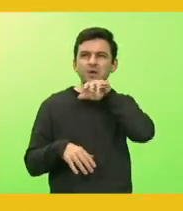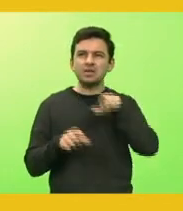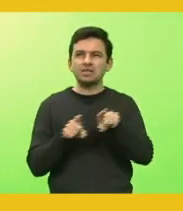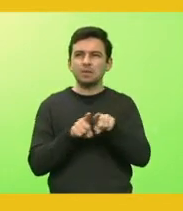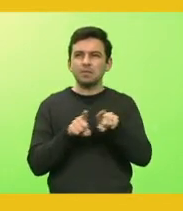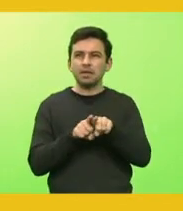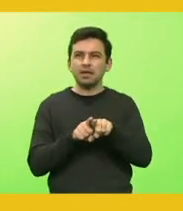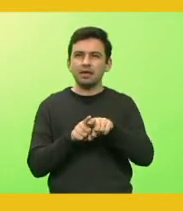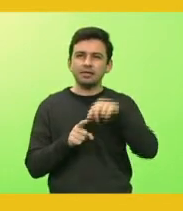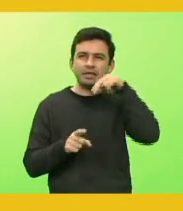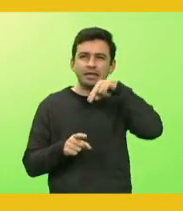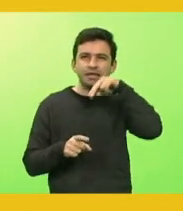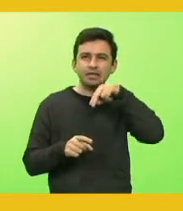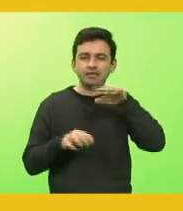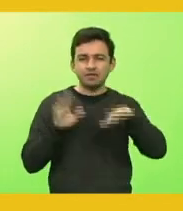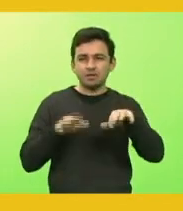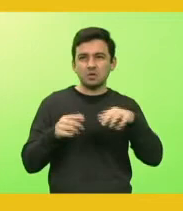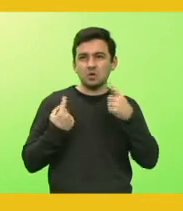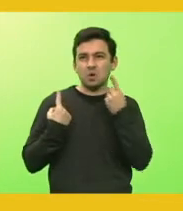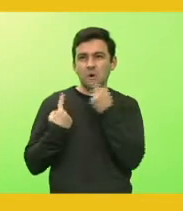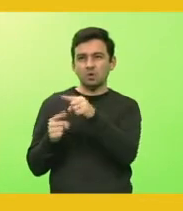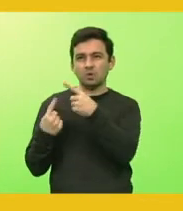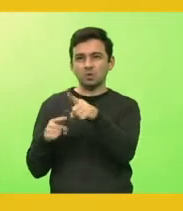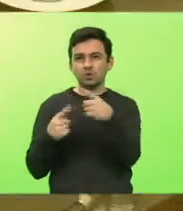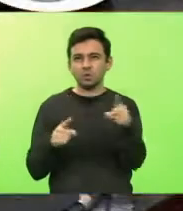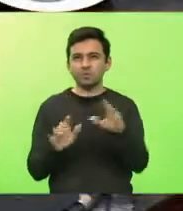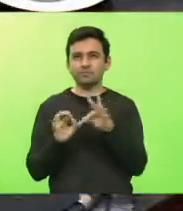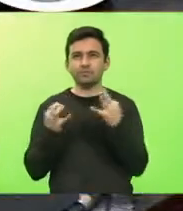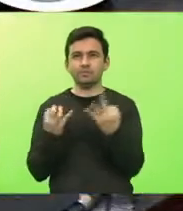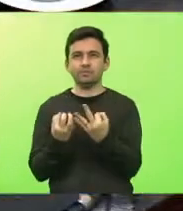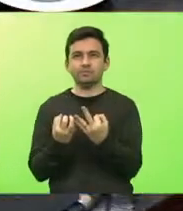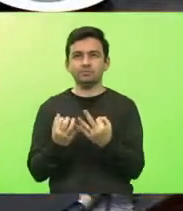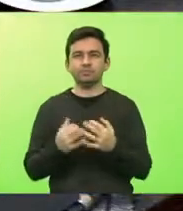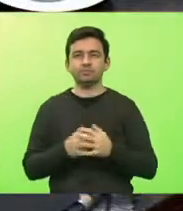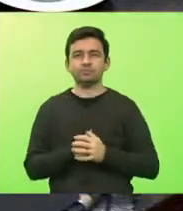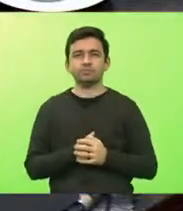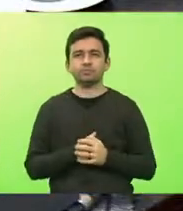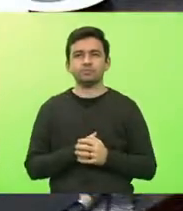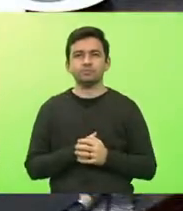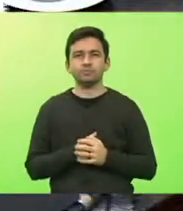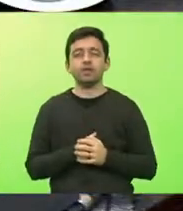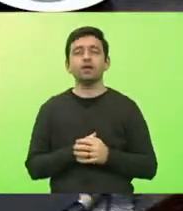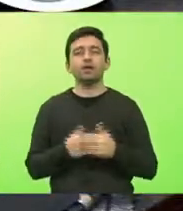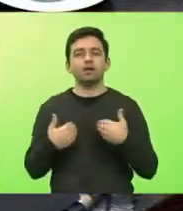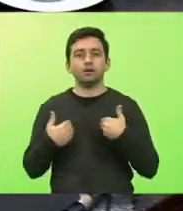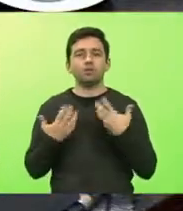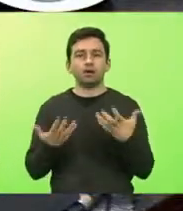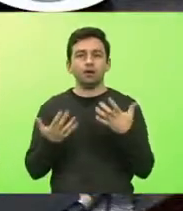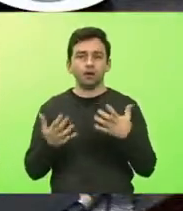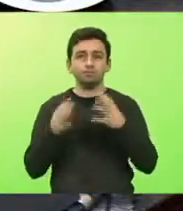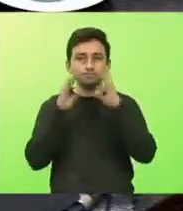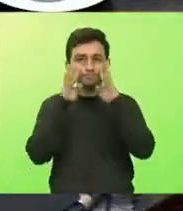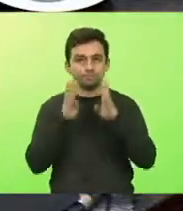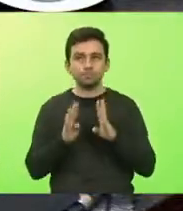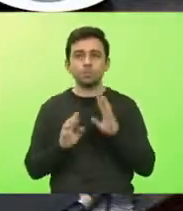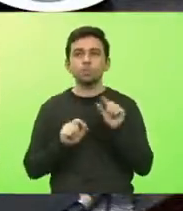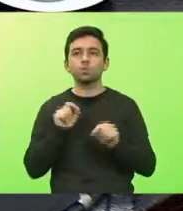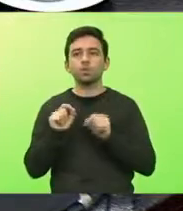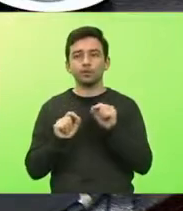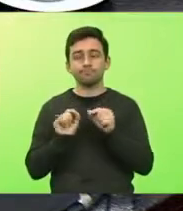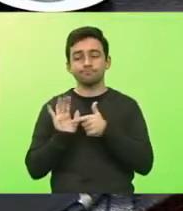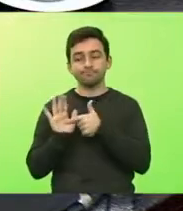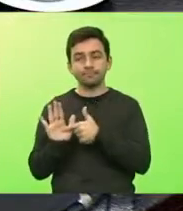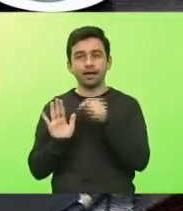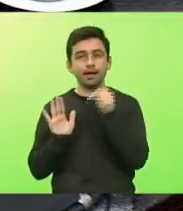violência patrimonial contra sua própria família. Muito obrigada. Mas eu gostaria de chamar a atenção para algo especial e que tem a ver com